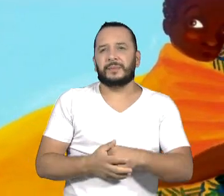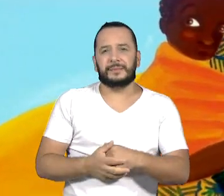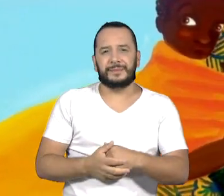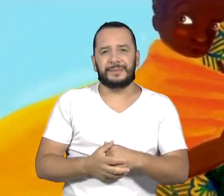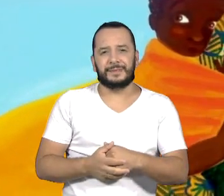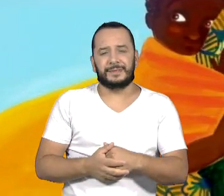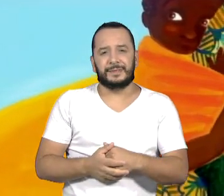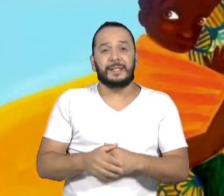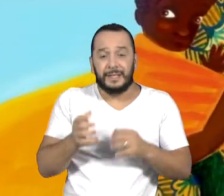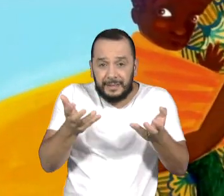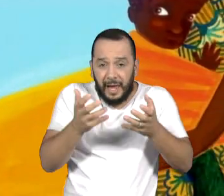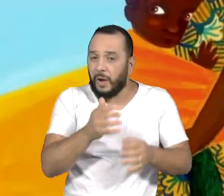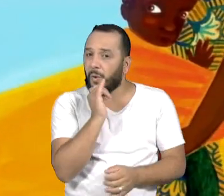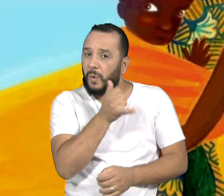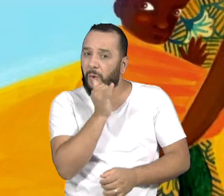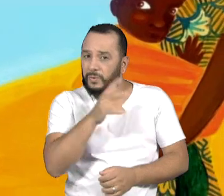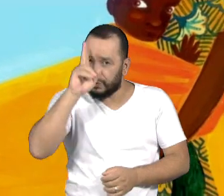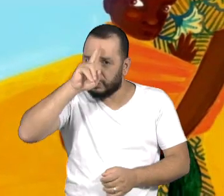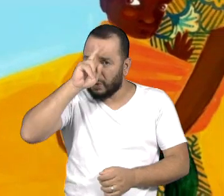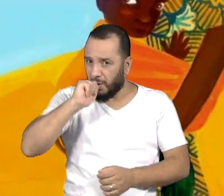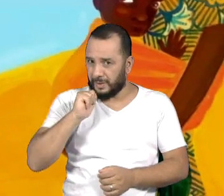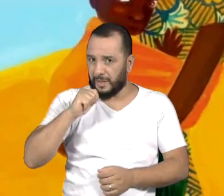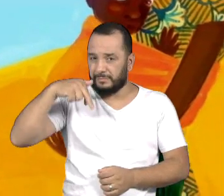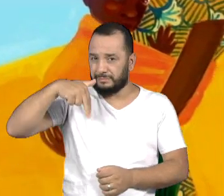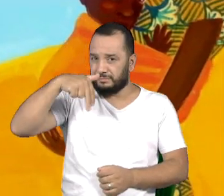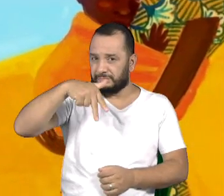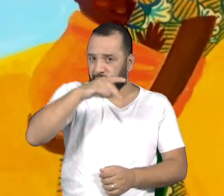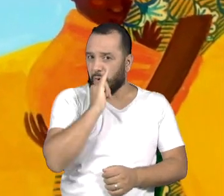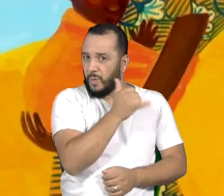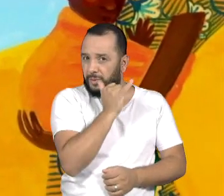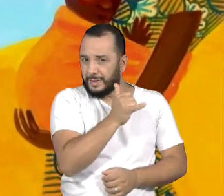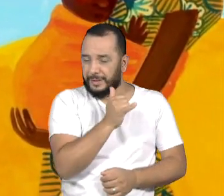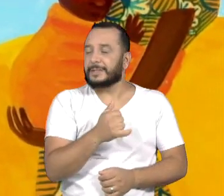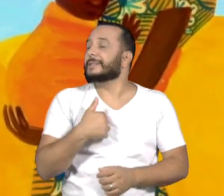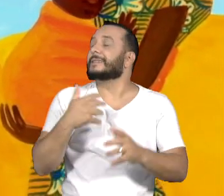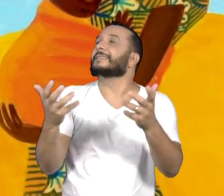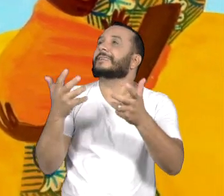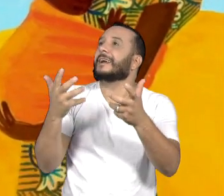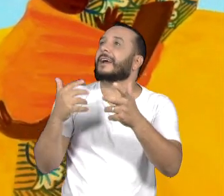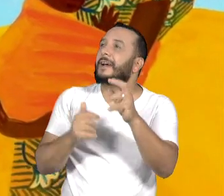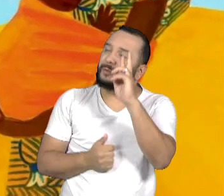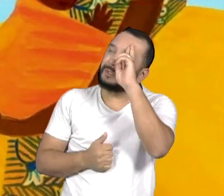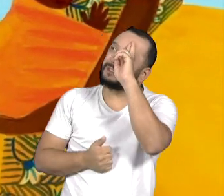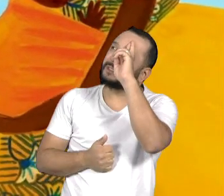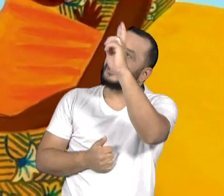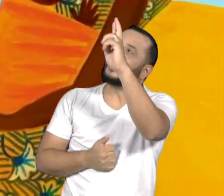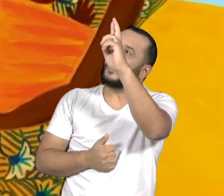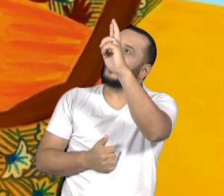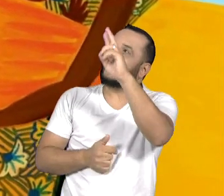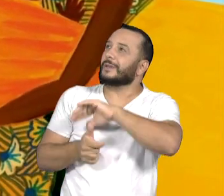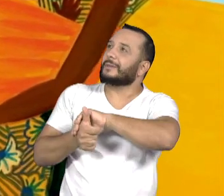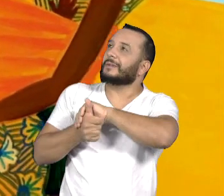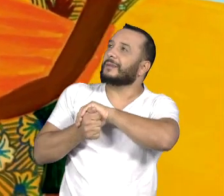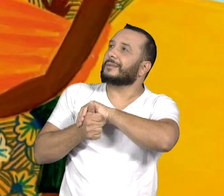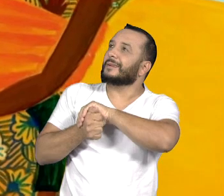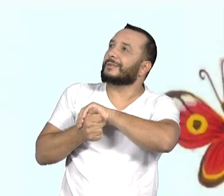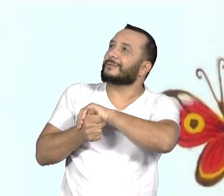é que eu conto uma história no caminho é só se fora do Senhor tartaruga